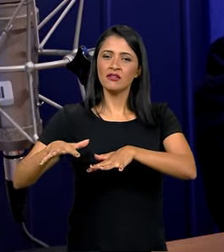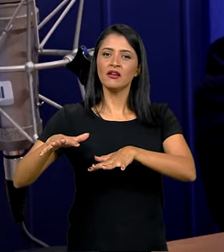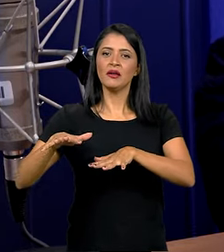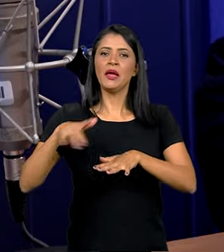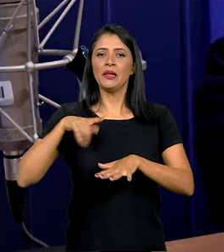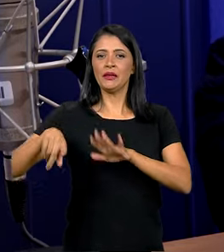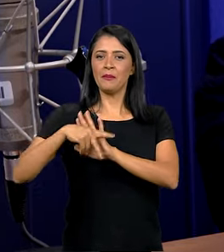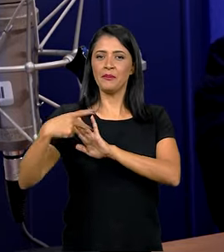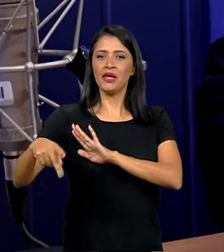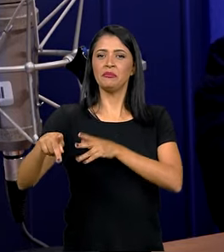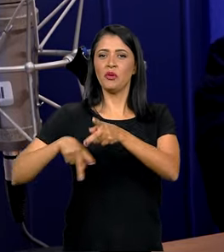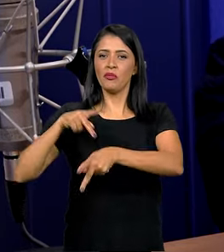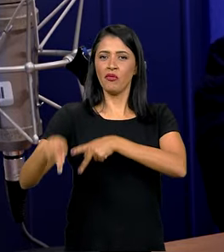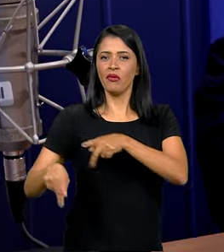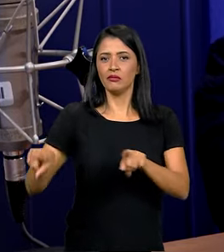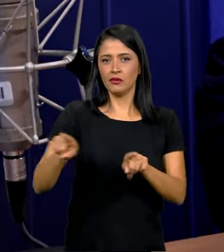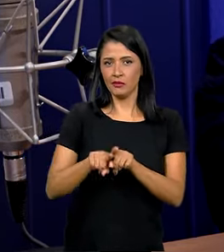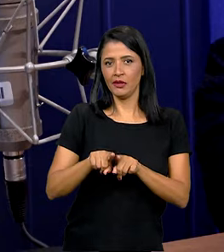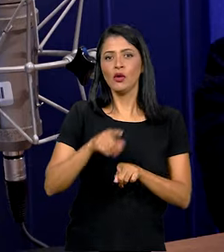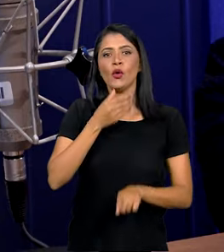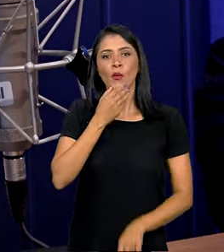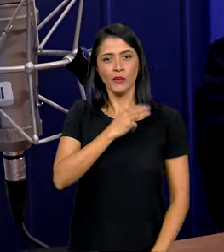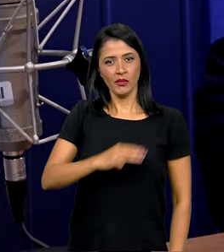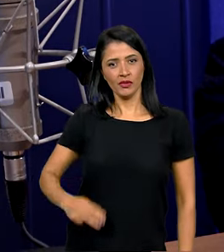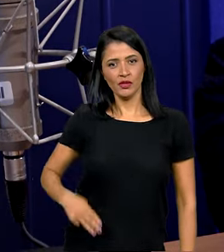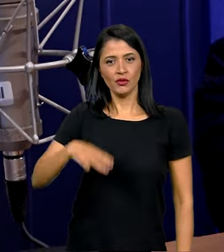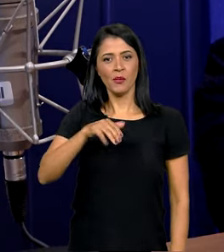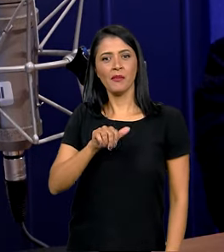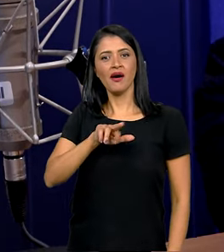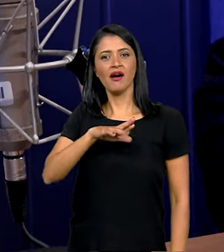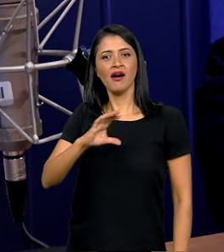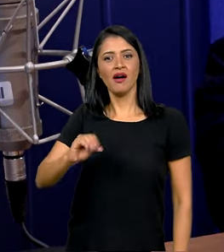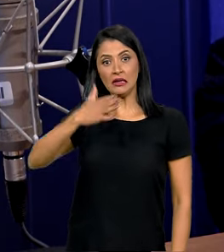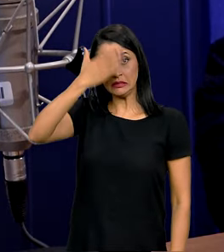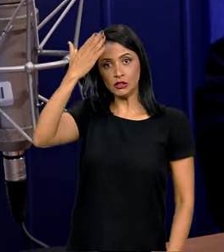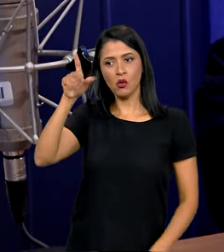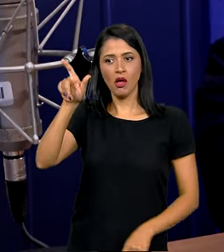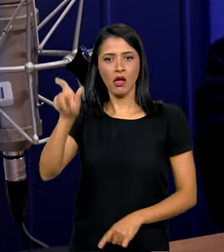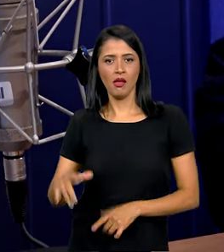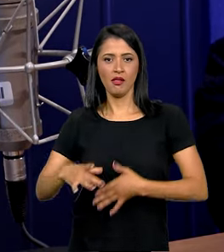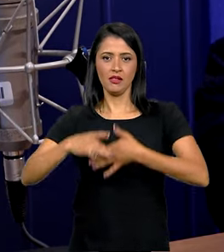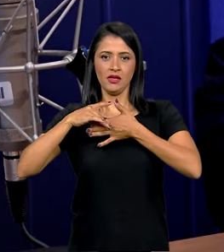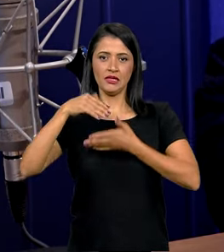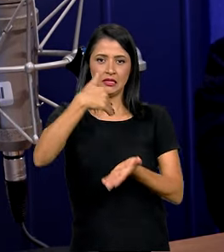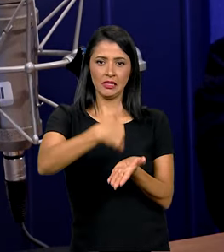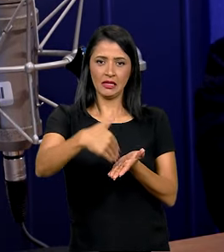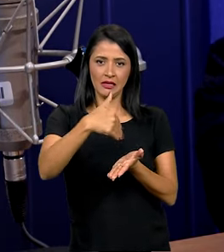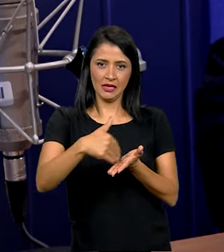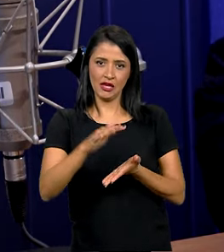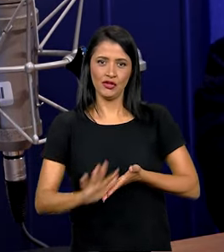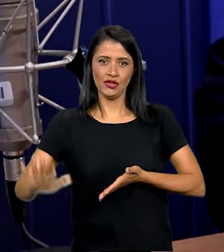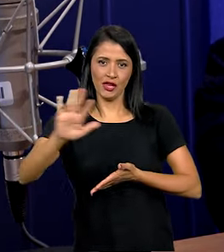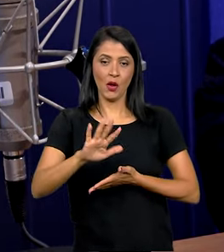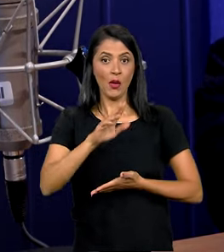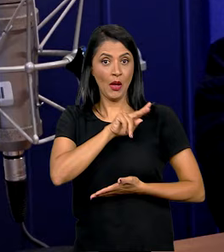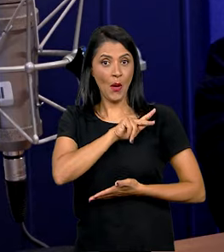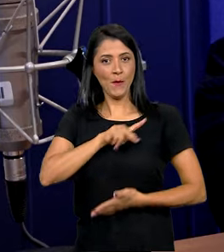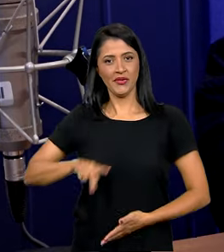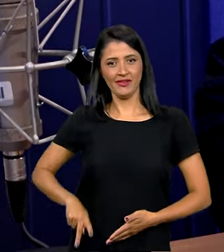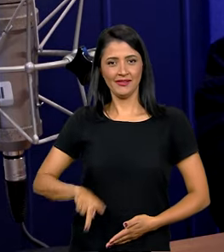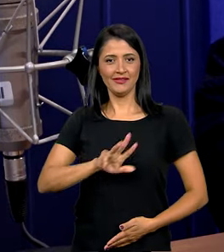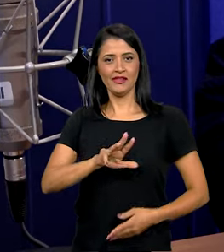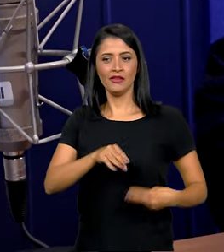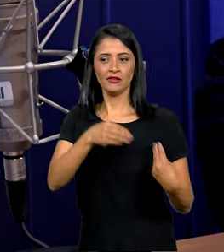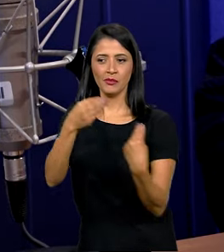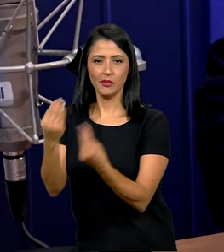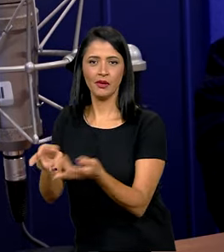os movimentos populares o ministro Márcio Macedo lidera a Secretaria Geral e recebeu do presidente Lula a